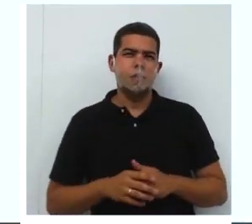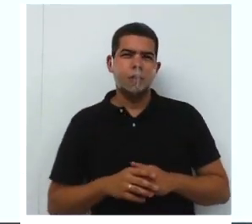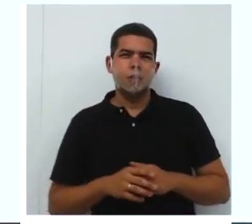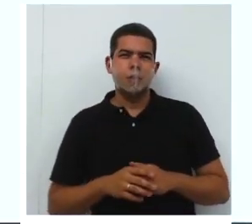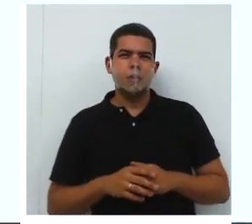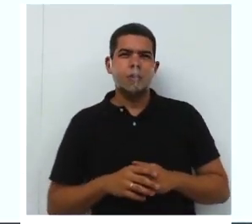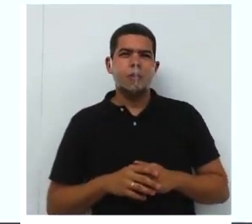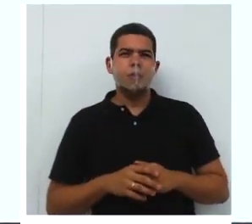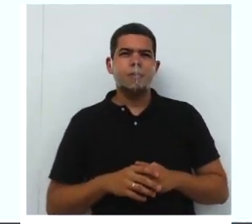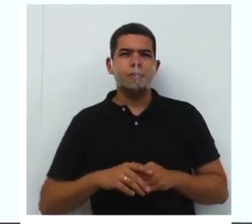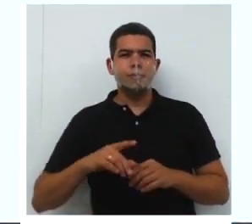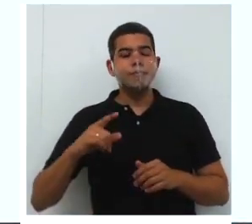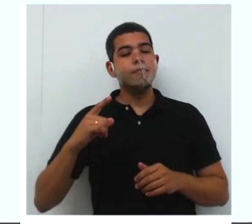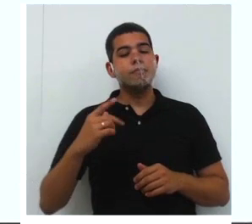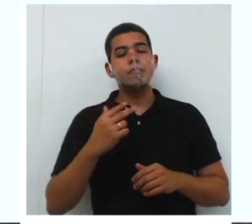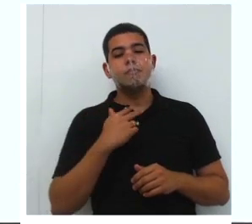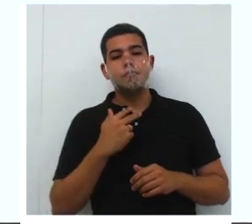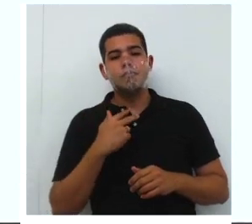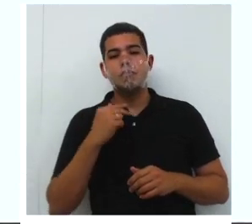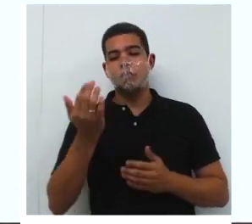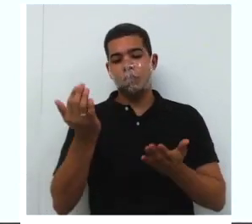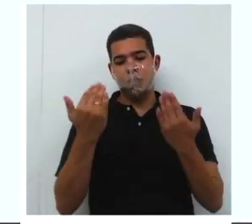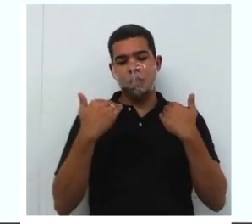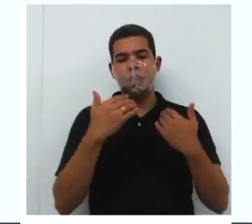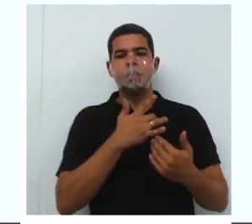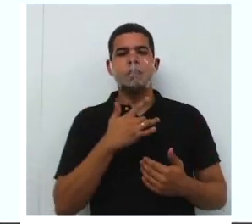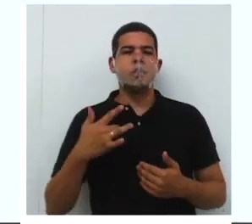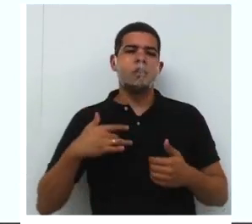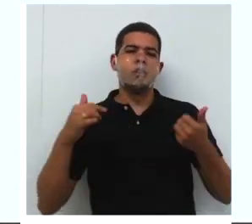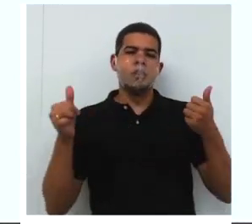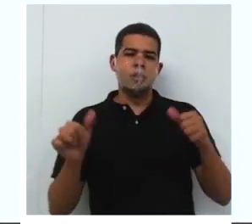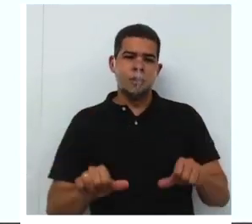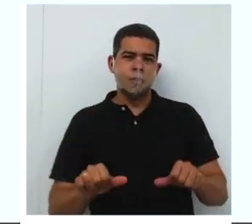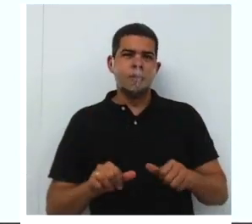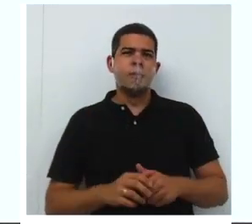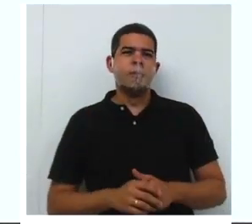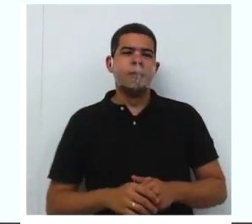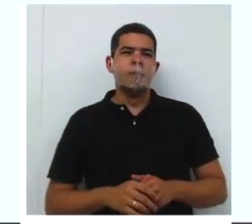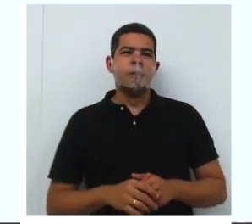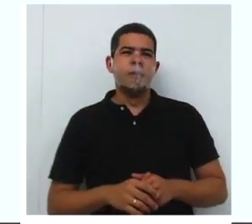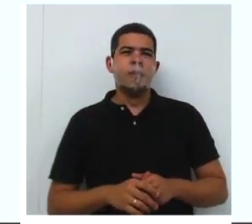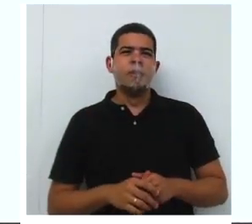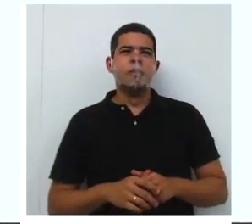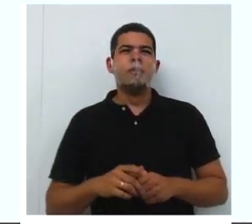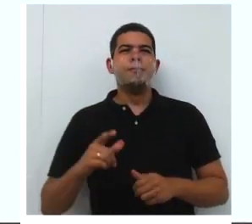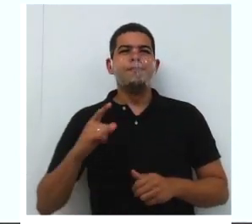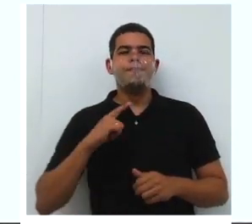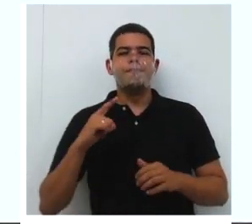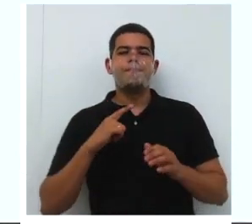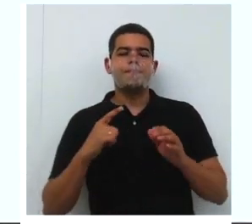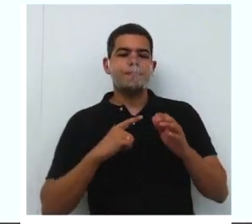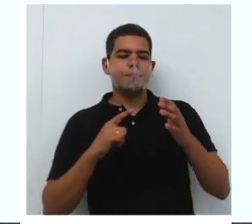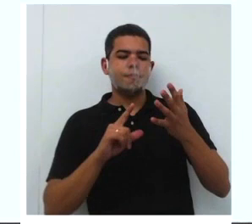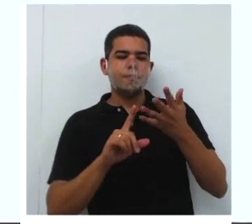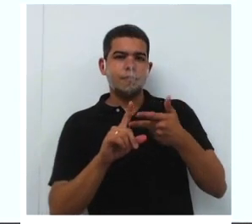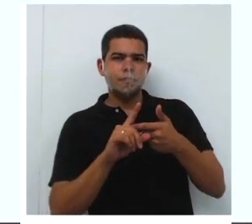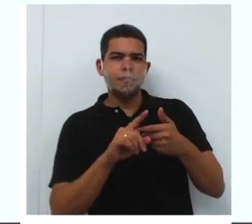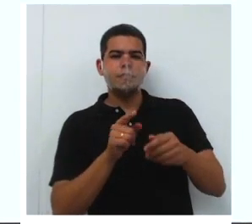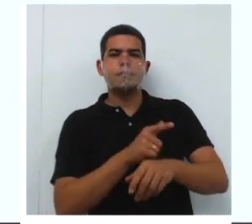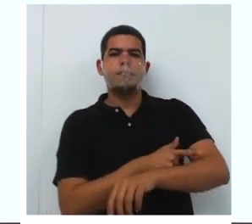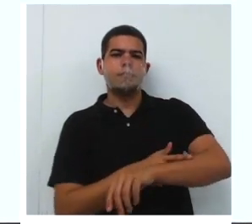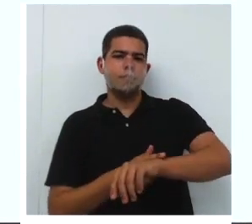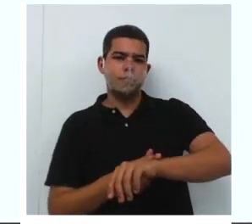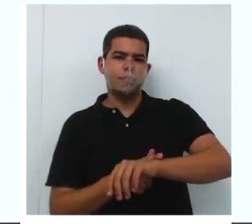comportamento ele é reprovável, ele não faz bem a você. Por isso que nós temos que seguir esses códigos